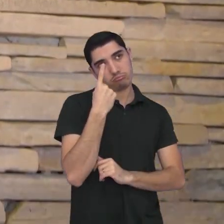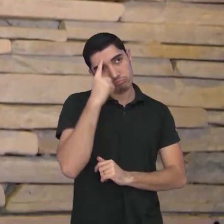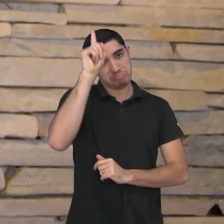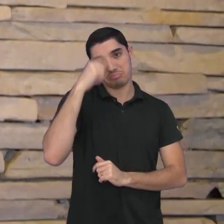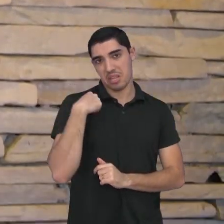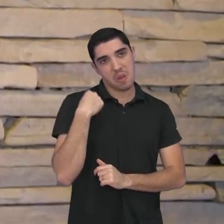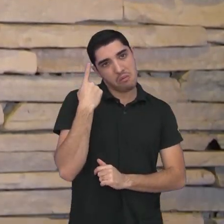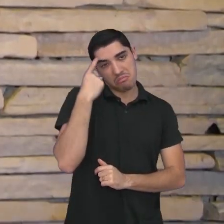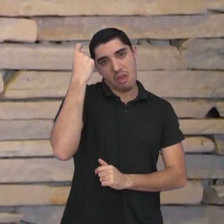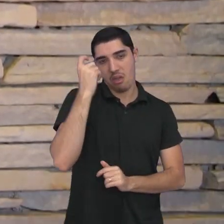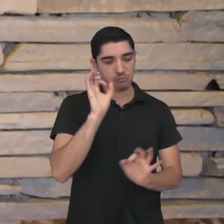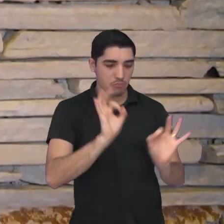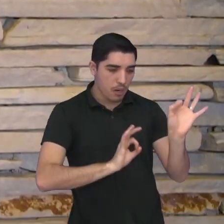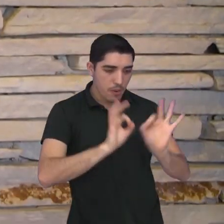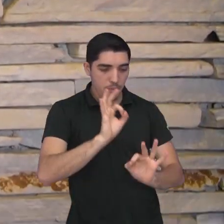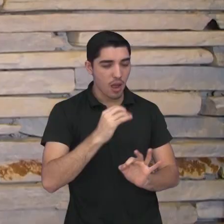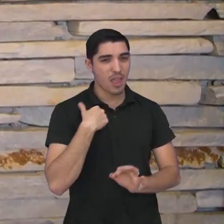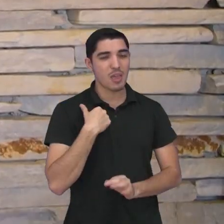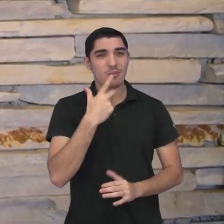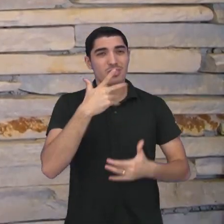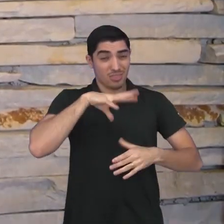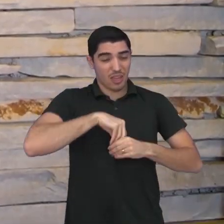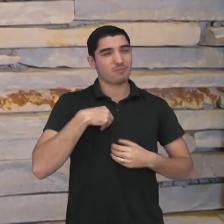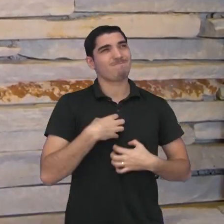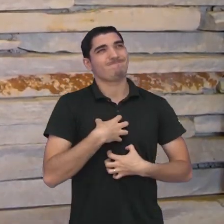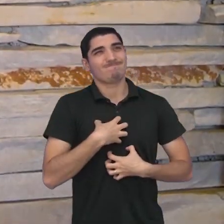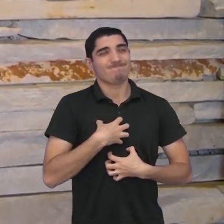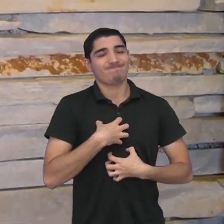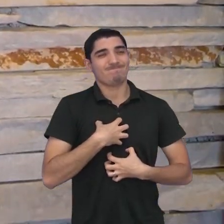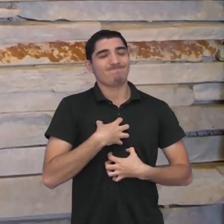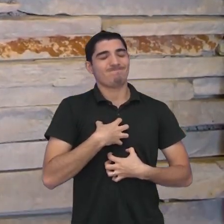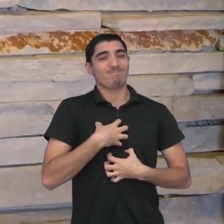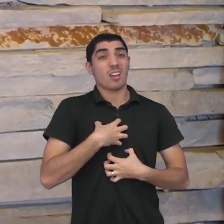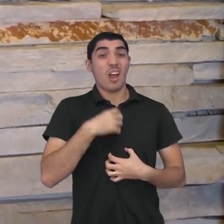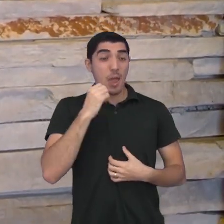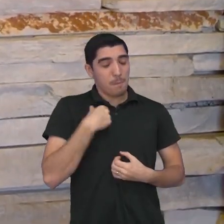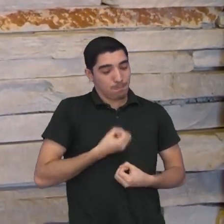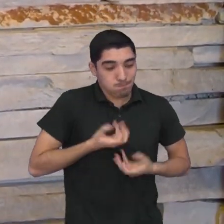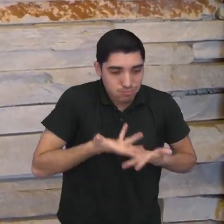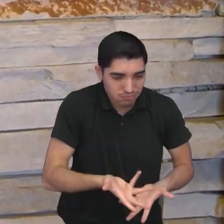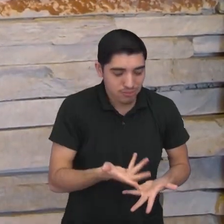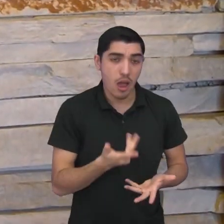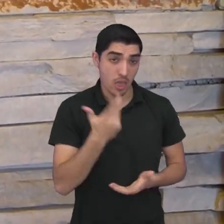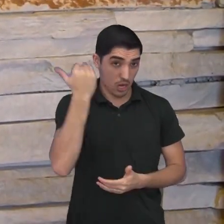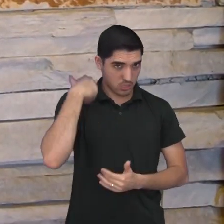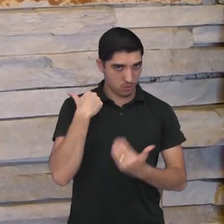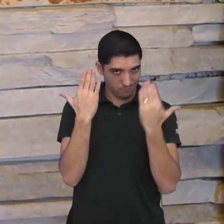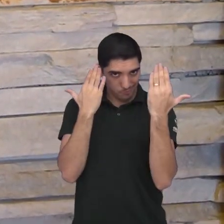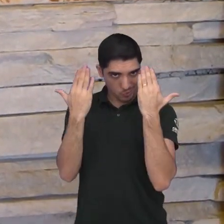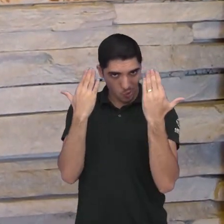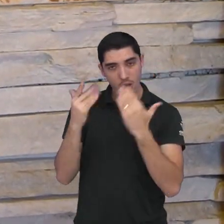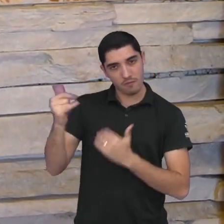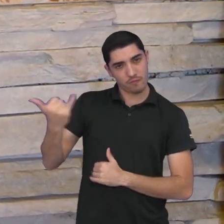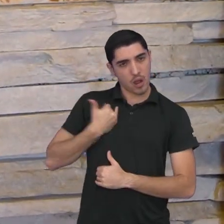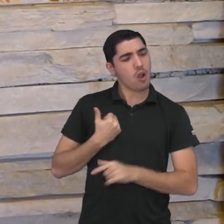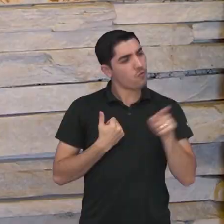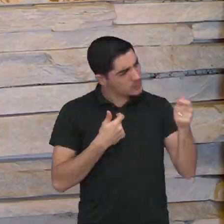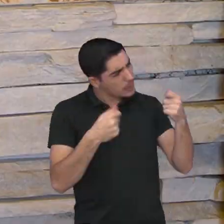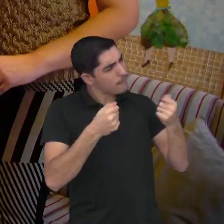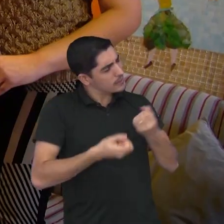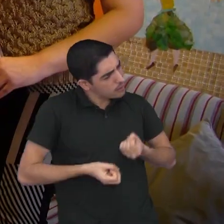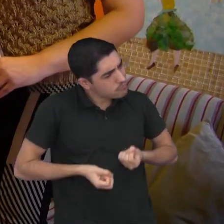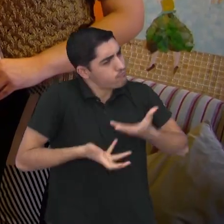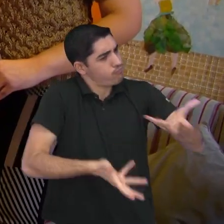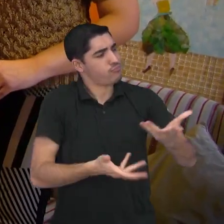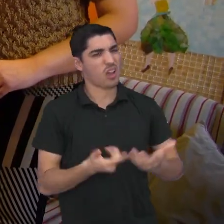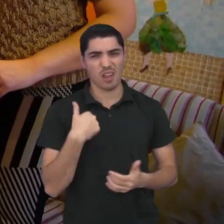cabeça, do meu psiquê. E eu tive que colocar para fora, senão eu explodi. Isso até uma vez, quando eu estava fazendo uma análise, ela falou assim, você precisa colocar para